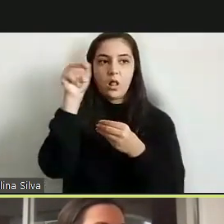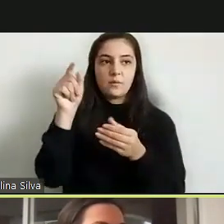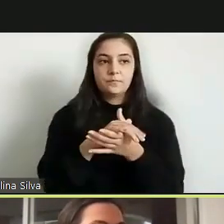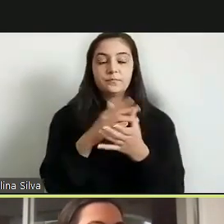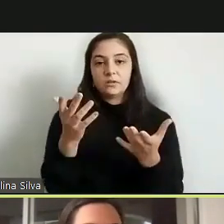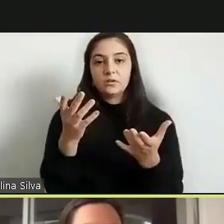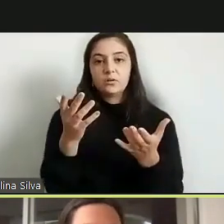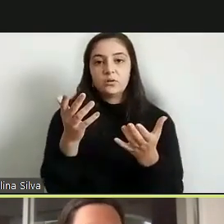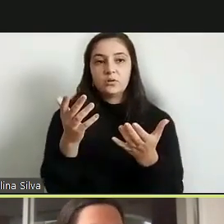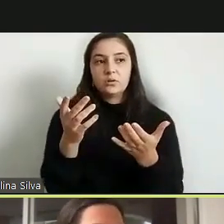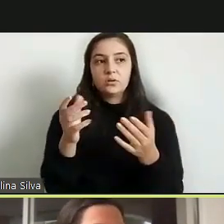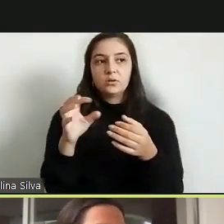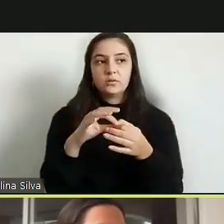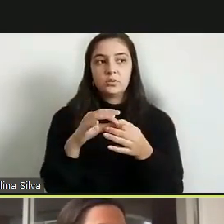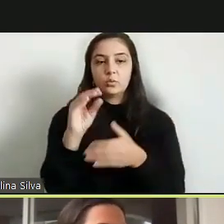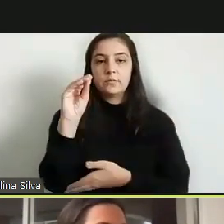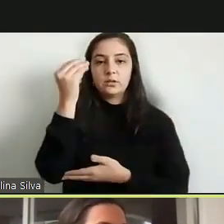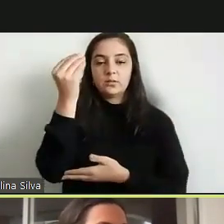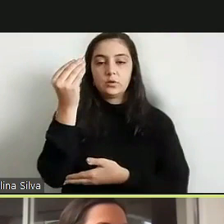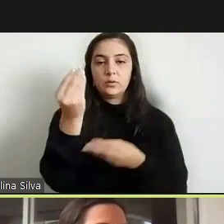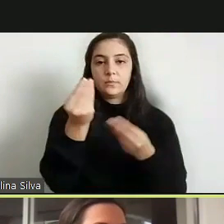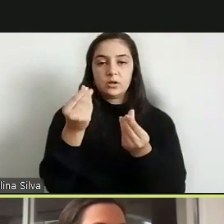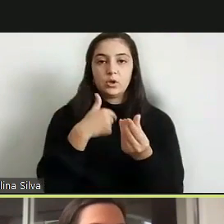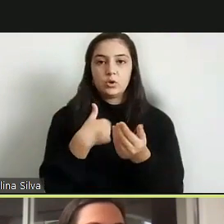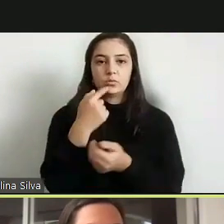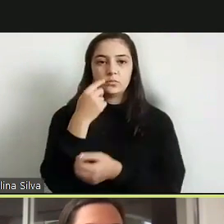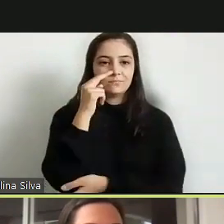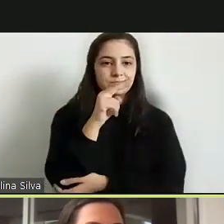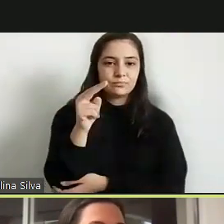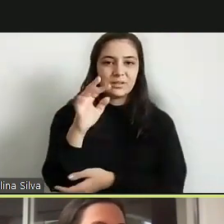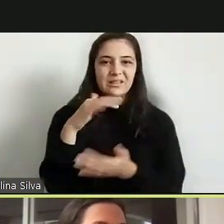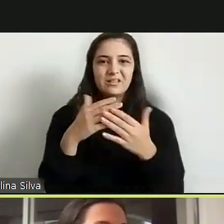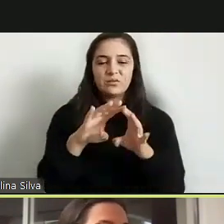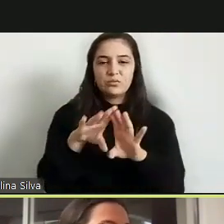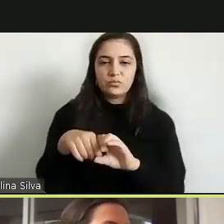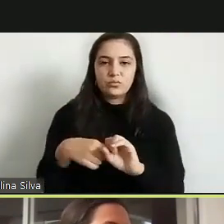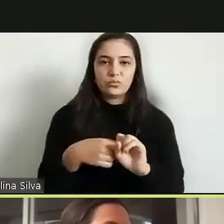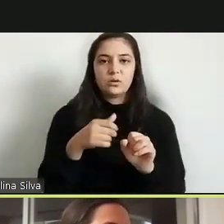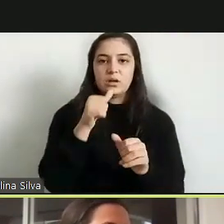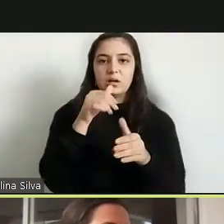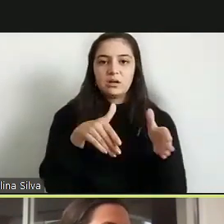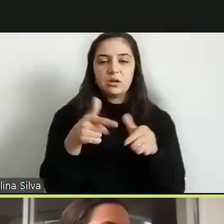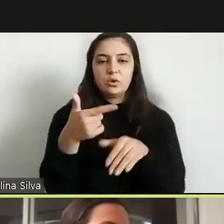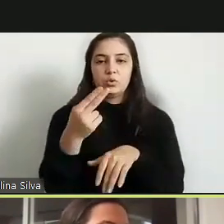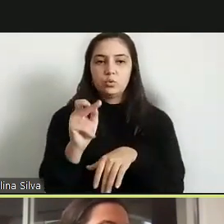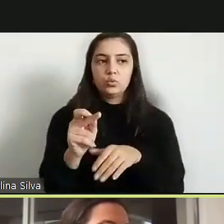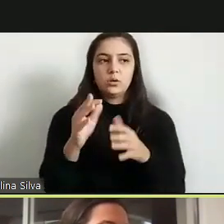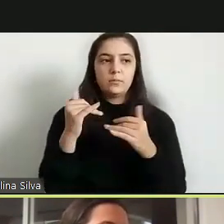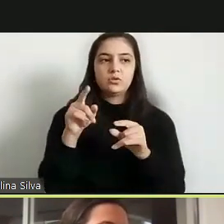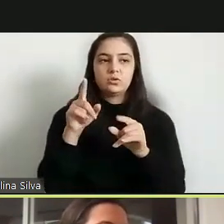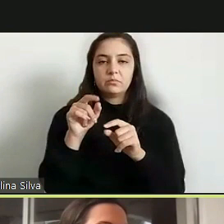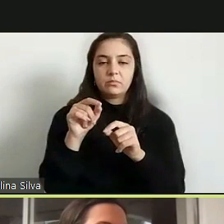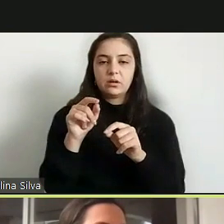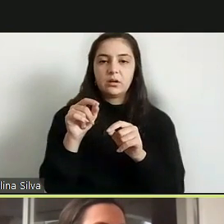disso, também o património material com o qual eu me deparava estava a ser destruído, não só o Rio Tua, como aqui na imagem da esquerda,